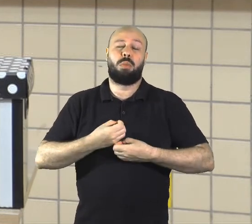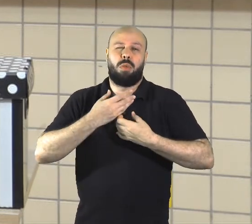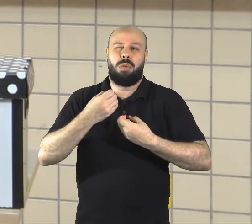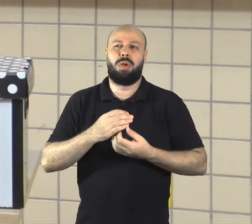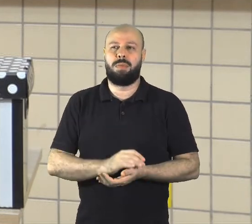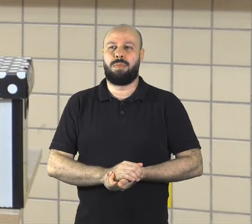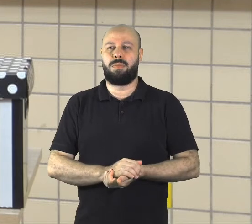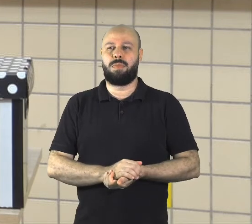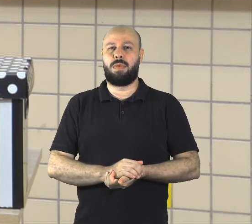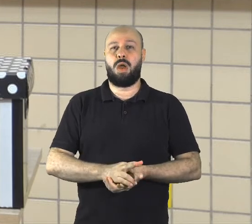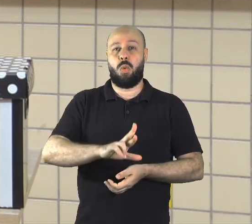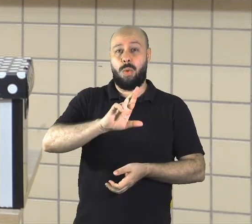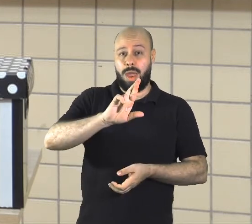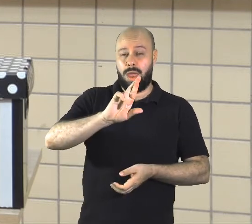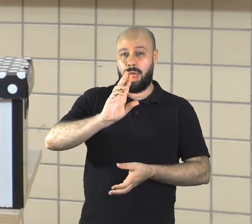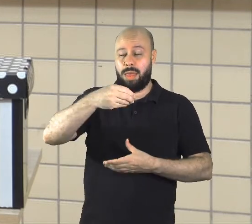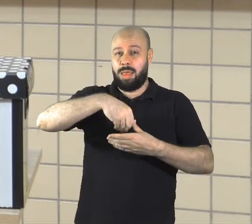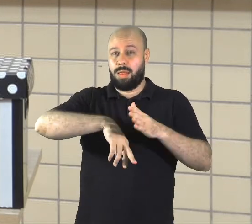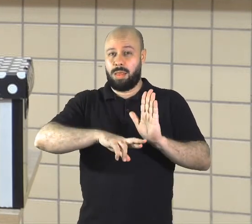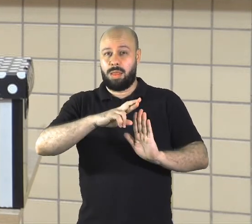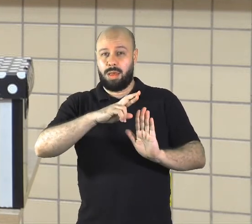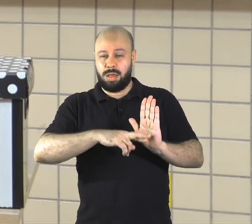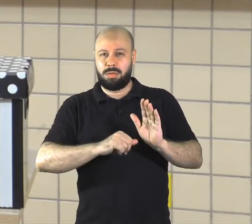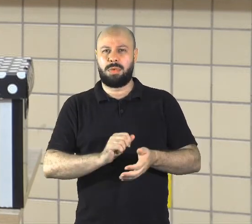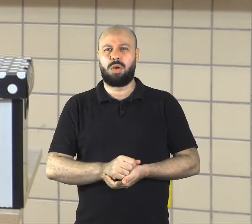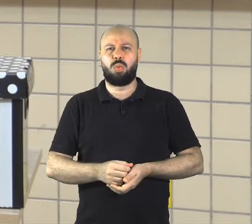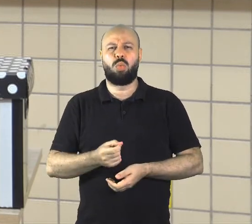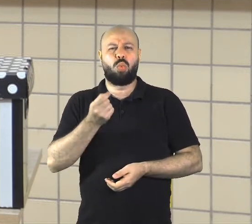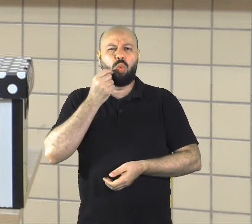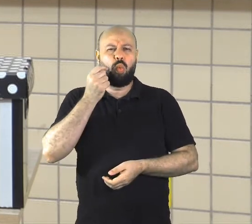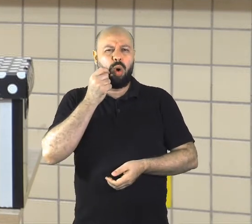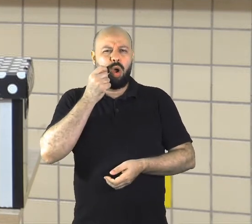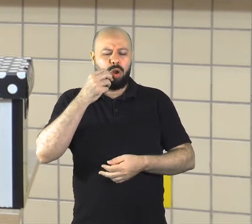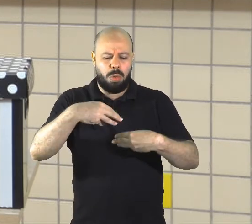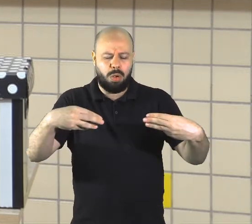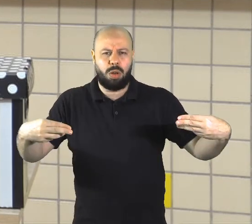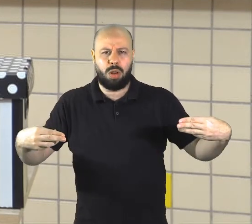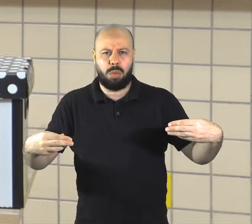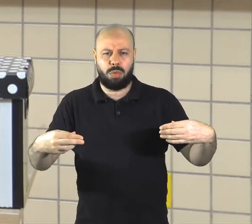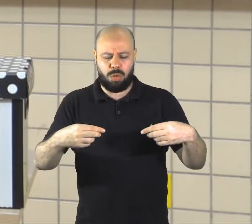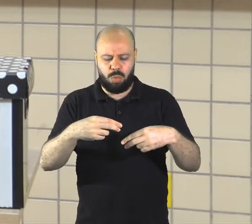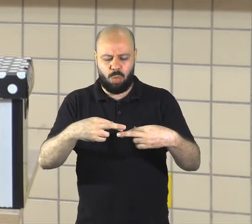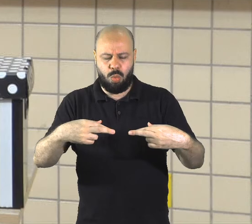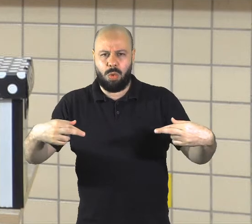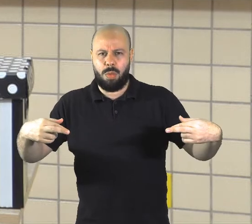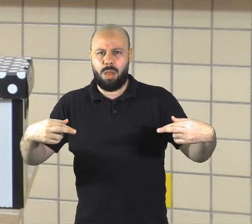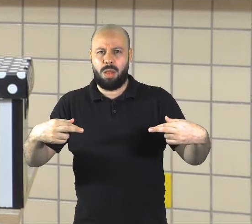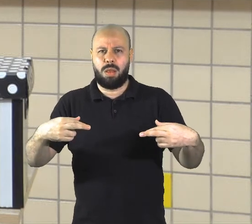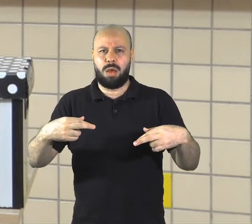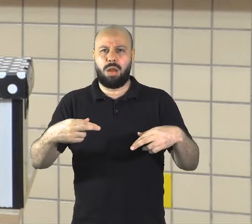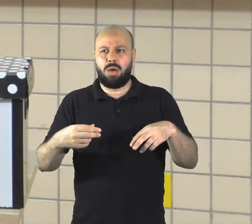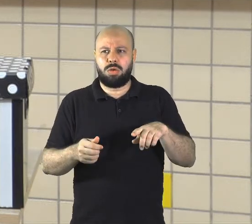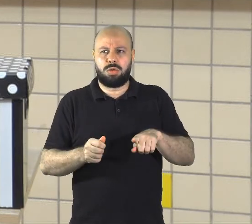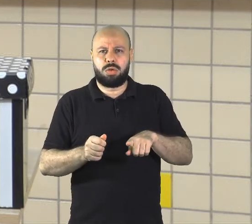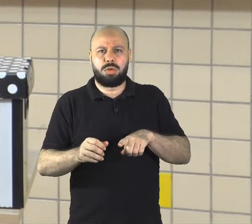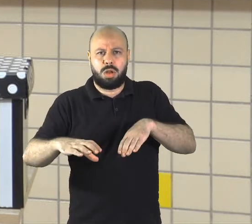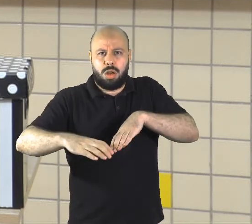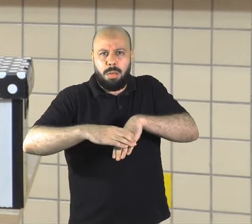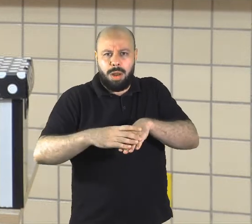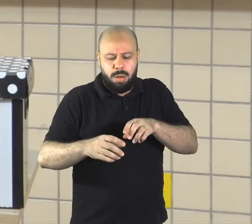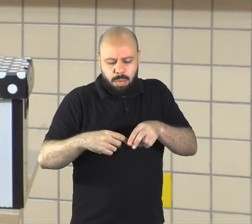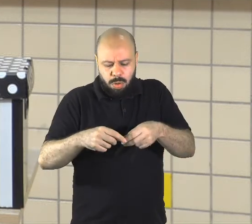vocês tenham prestado atenção, que vocês tenham entendido direitinho. E eu coloco como uma leitura bem gostosa de deleite para a gente